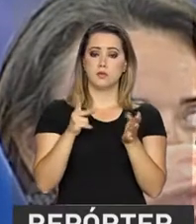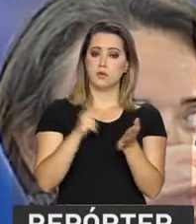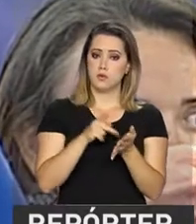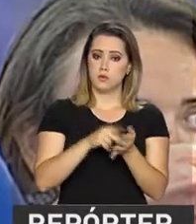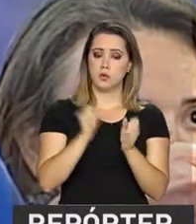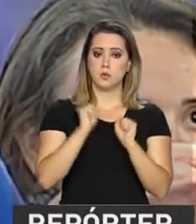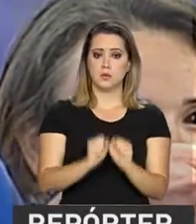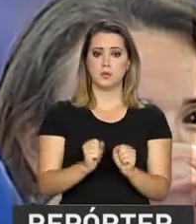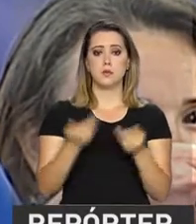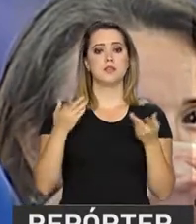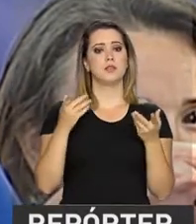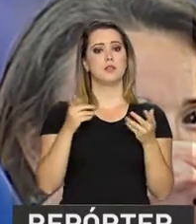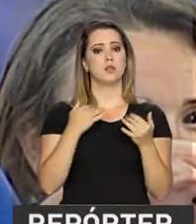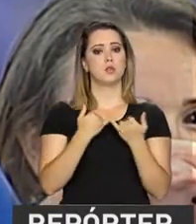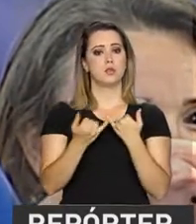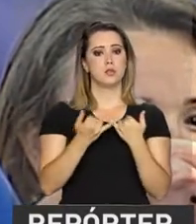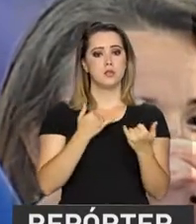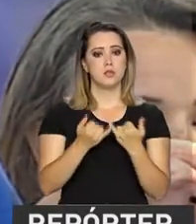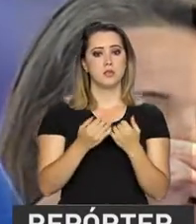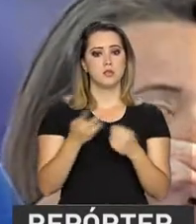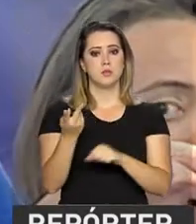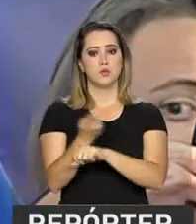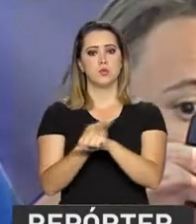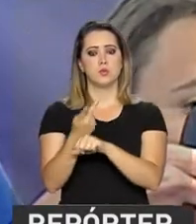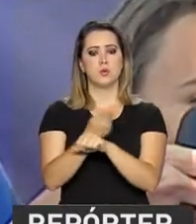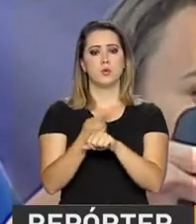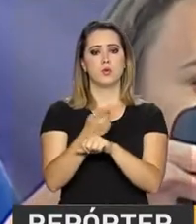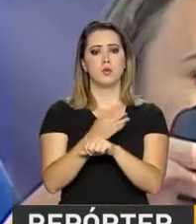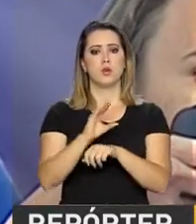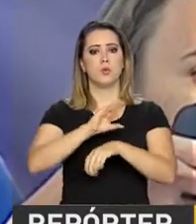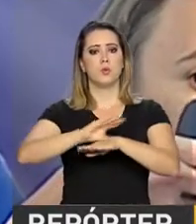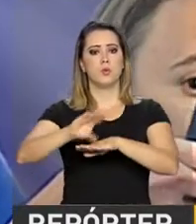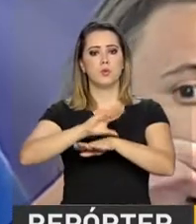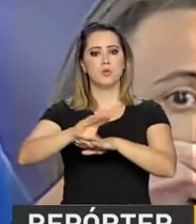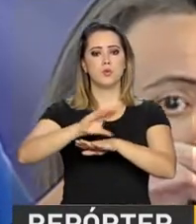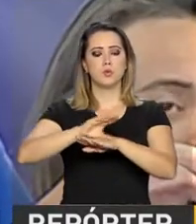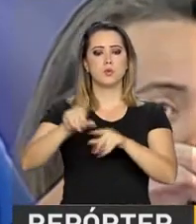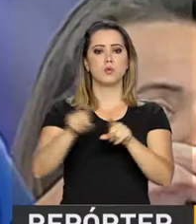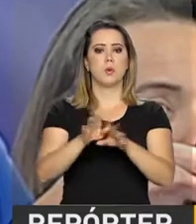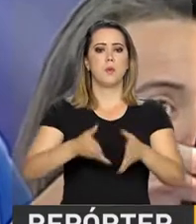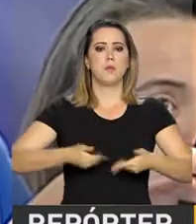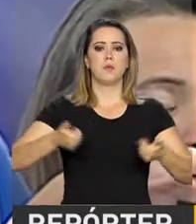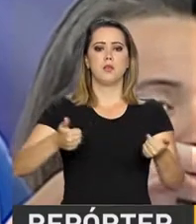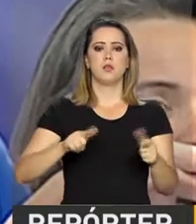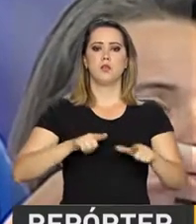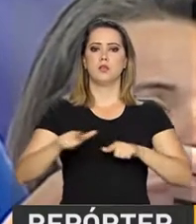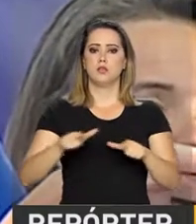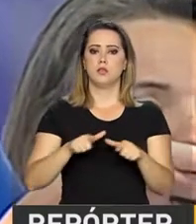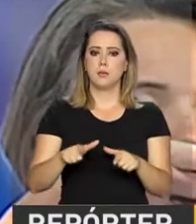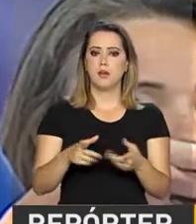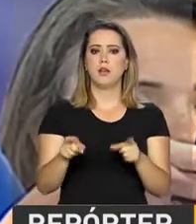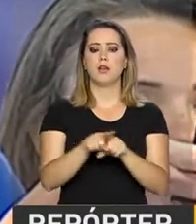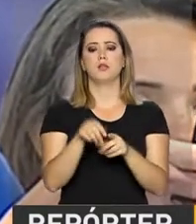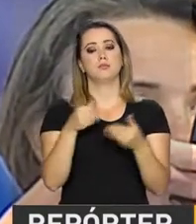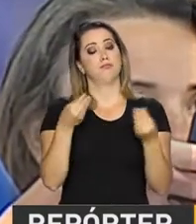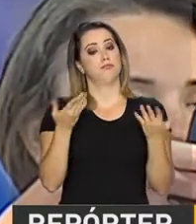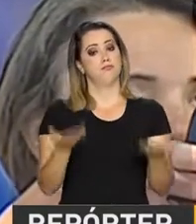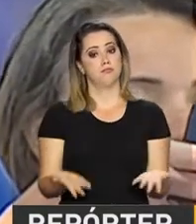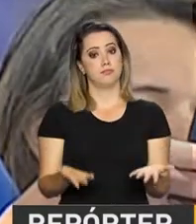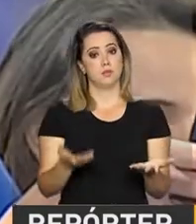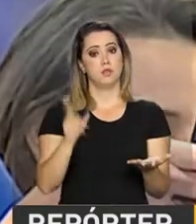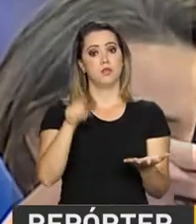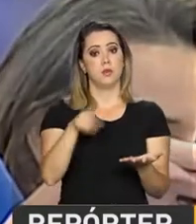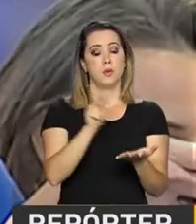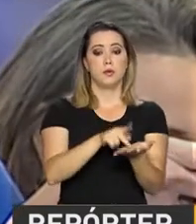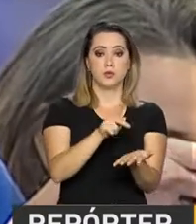possibilidade por exemplo de buscar um curso profissional o melhor emprego uma melhor oportunidade de trabalho então na